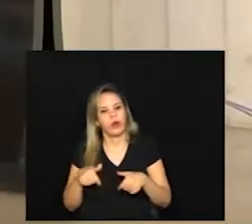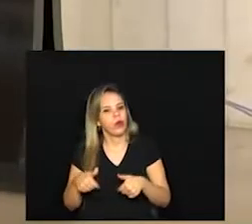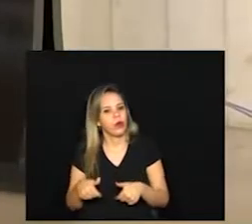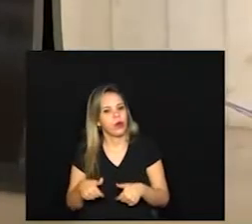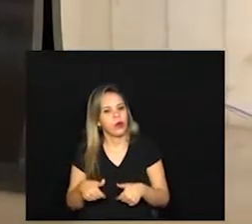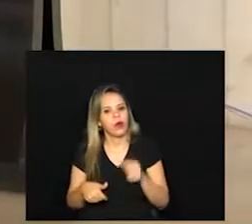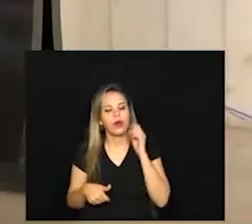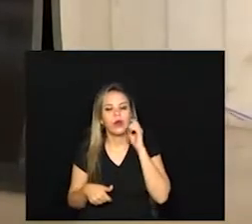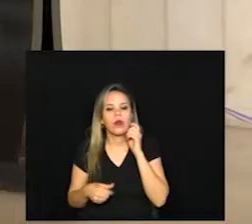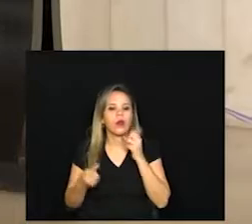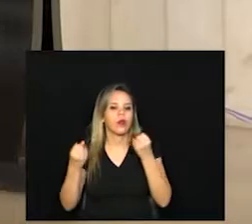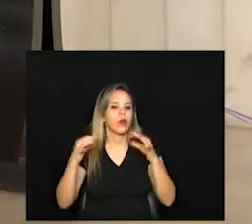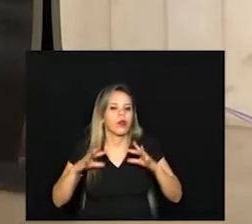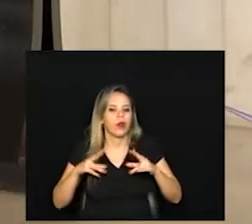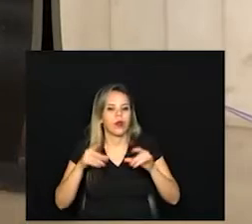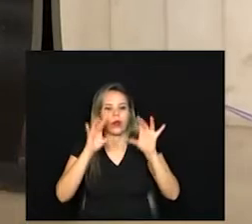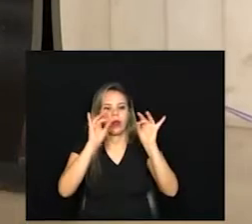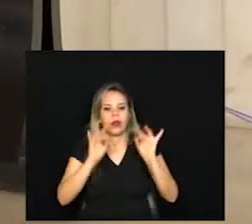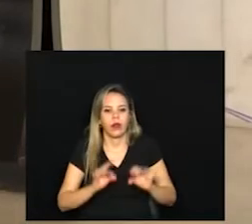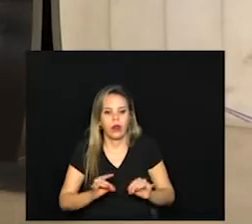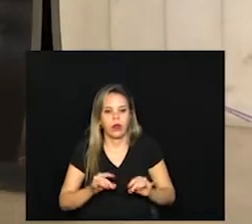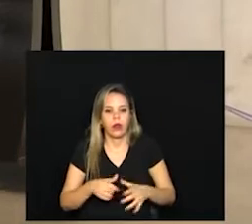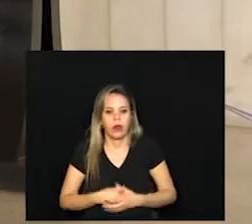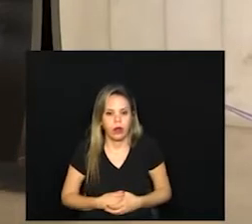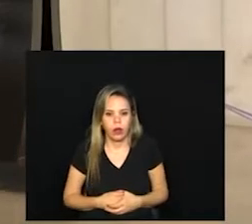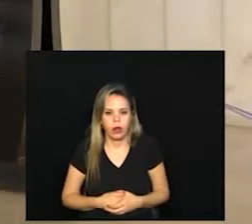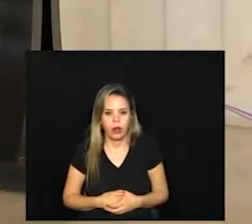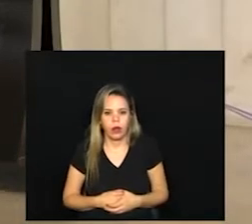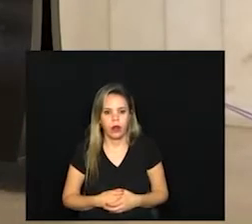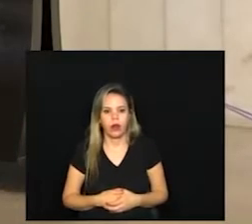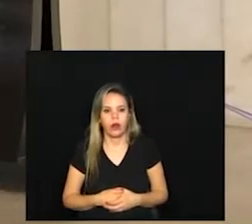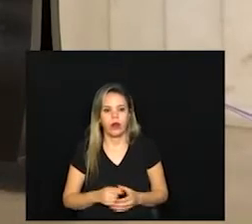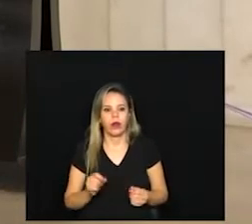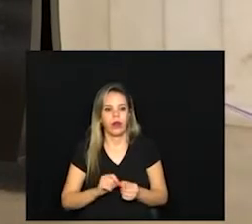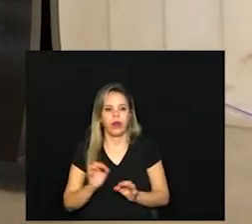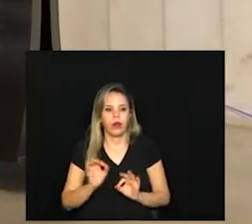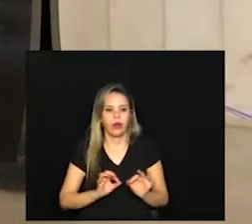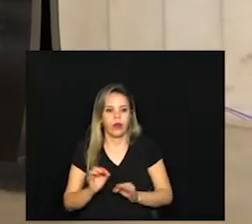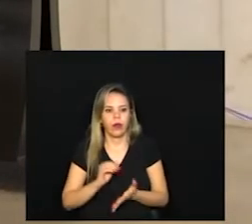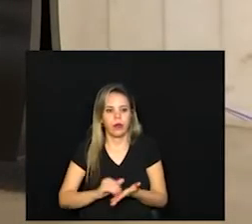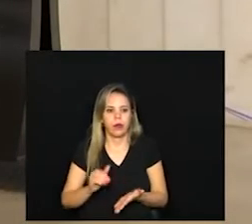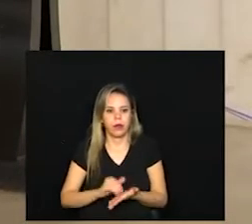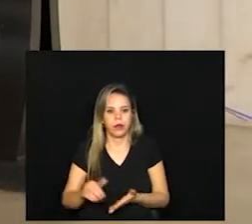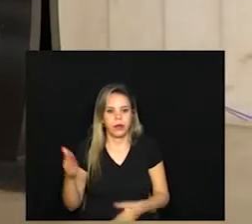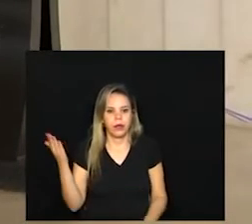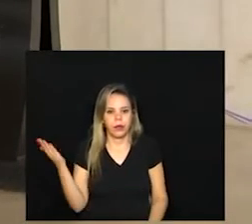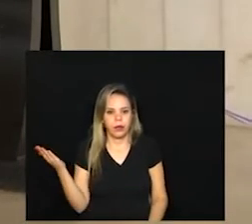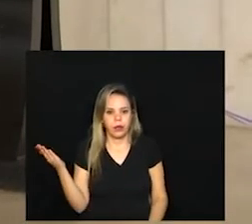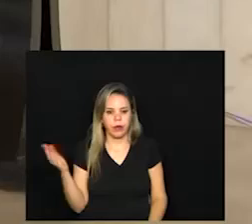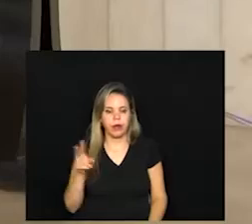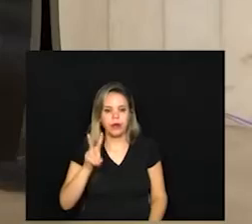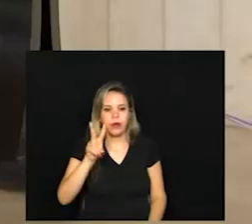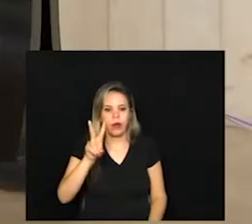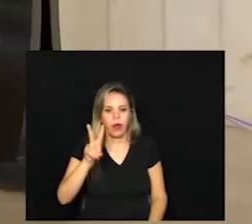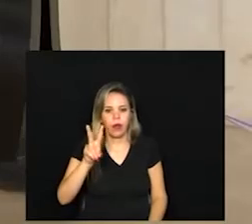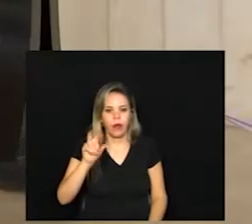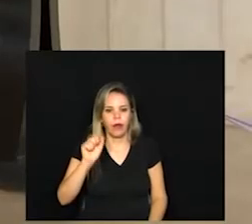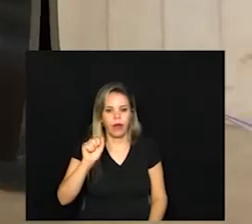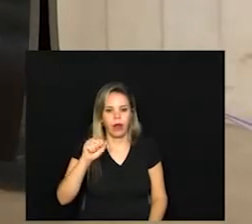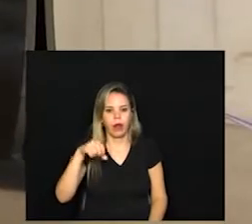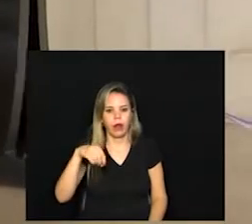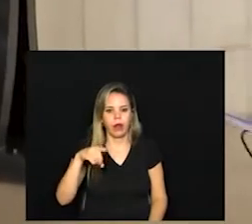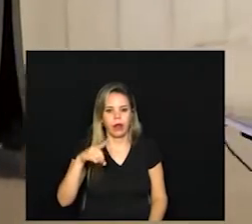enfim, contar todos os detalhes das ações que estão sendo realizadas, a secretária Vandecleia Moro, que